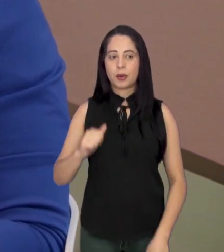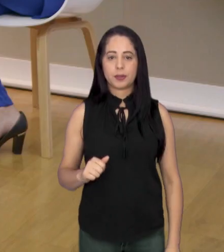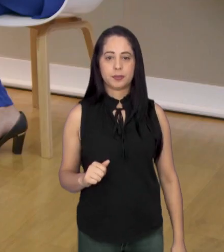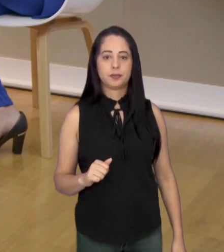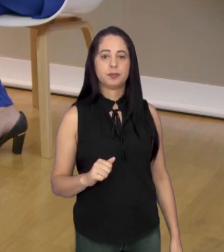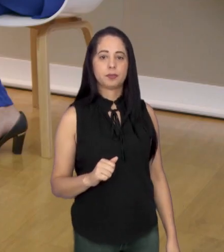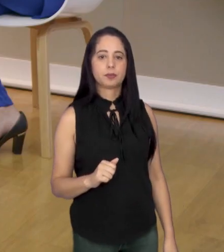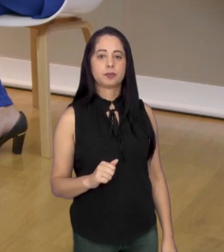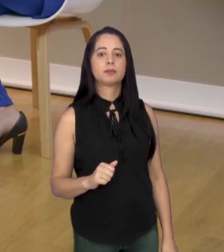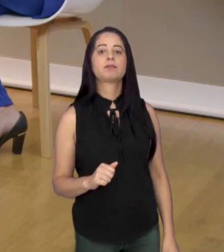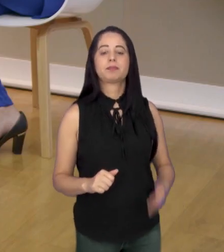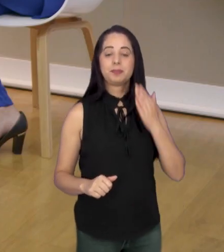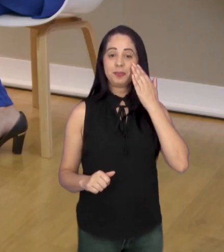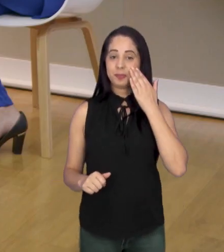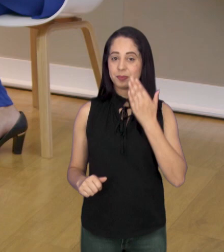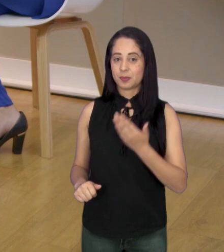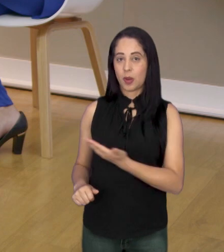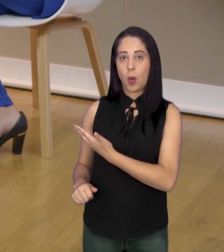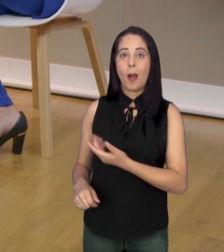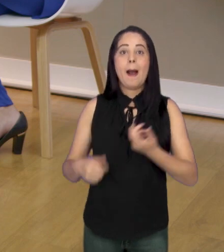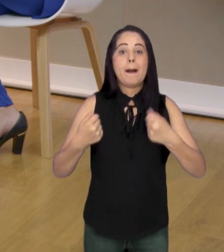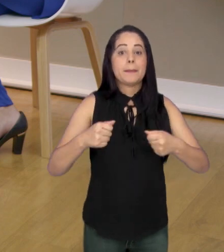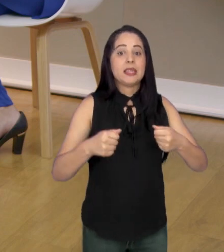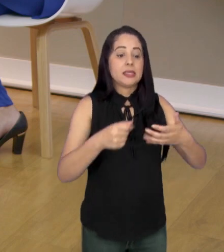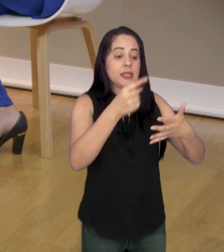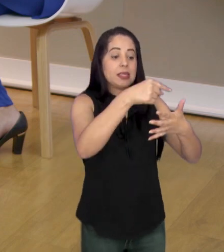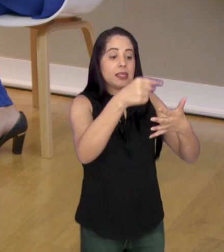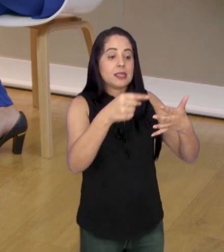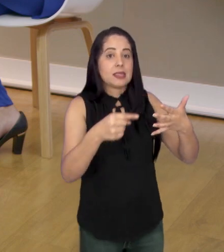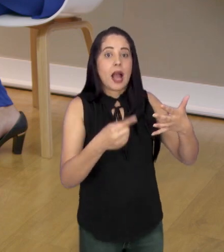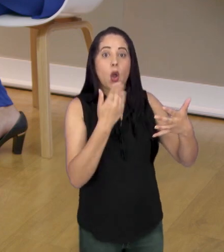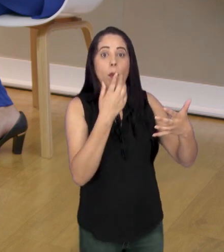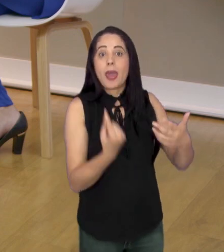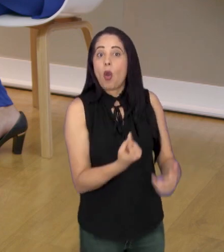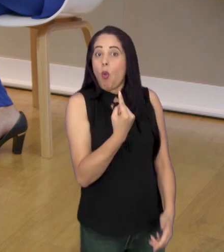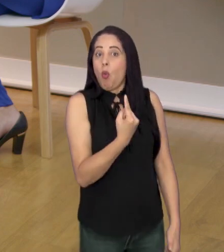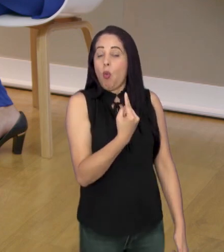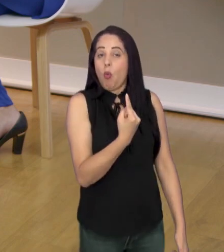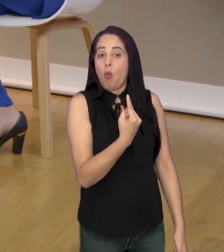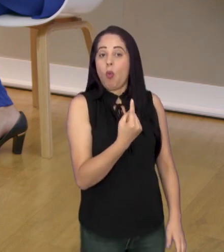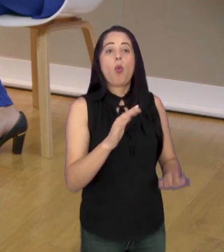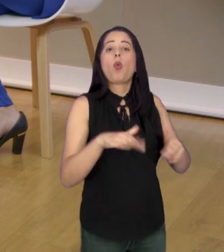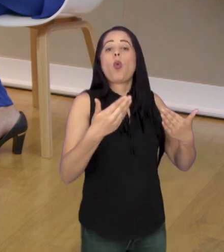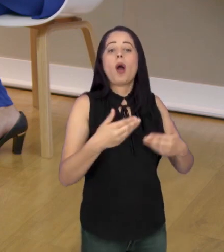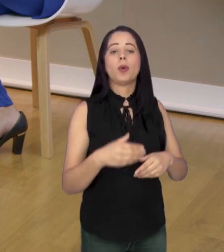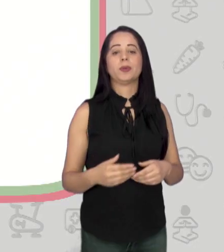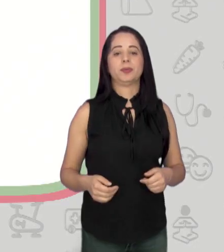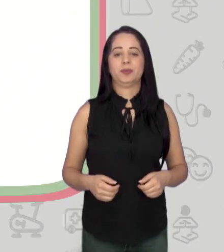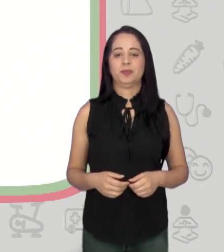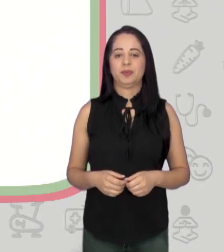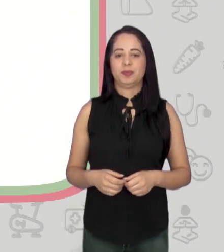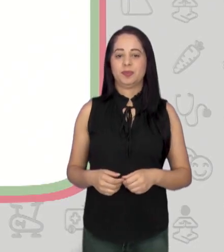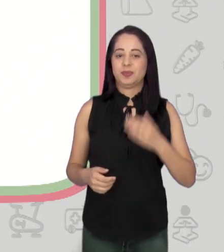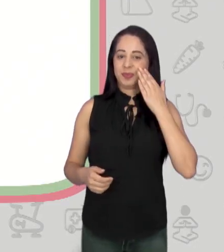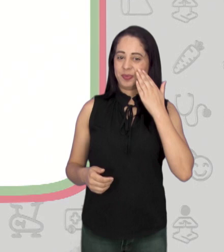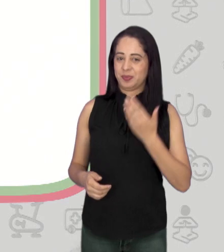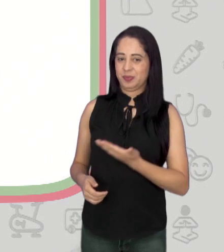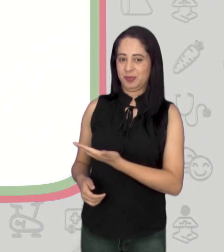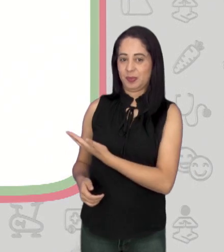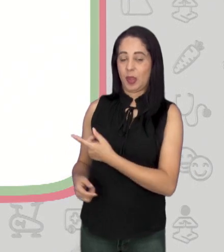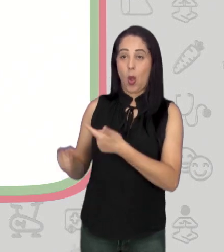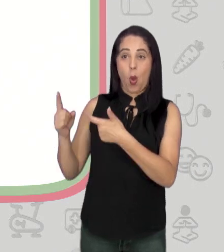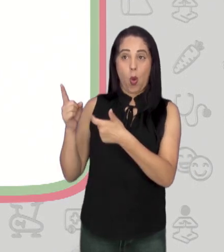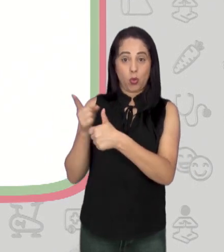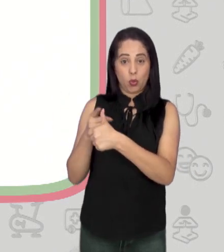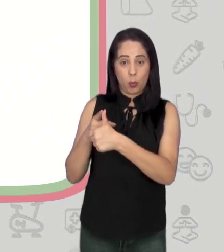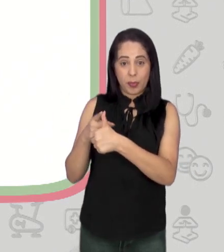Matheus, por favor. Coma pelo menos um desses alimentos uma vez ao dia. Quais são? Que são os mais indicados? O iogurte? A